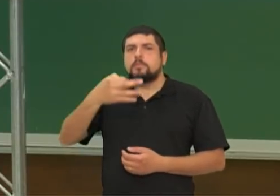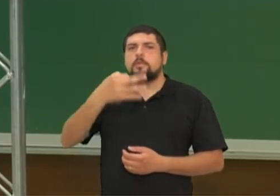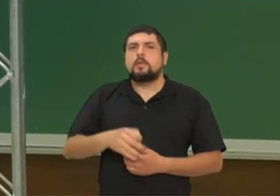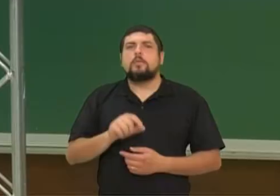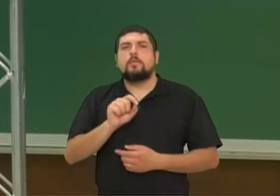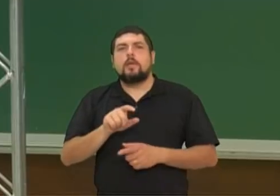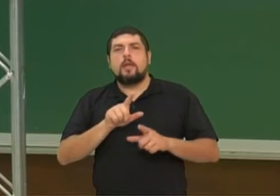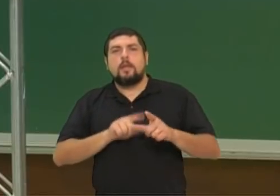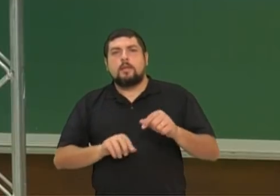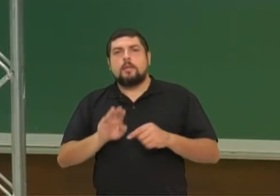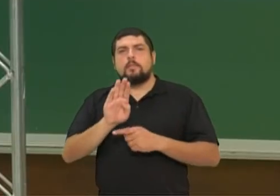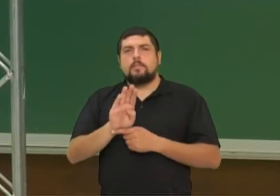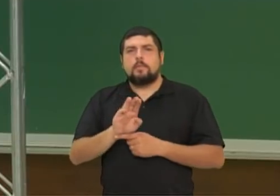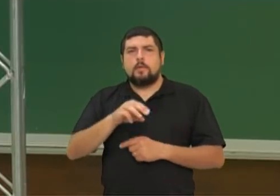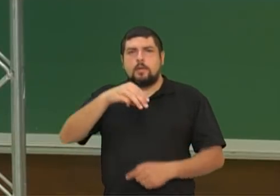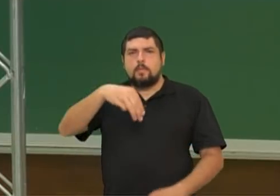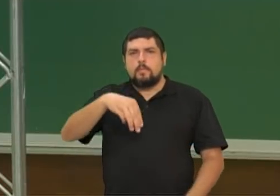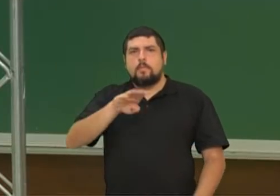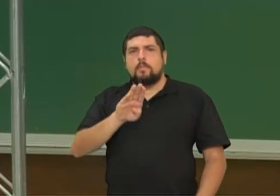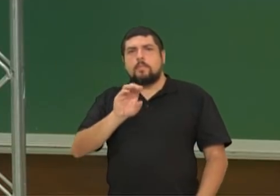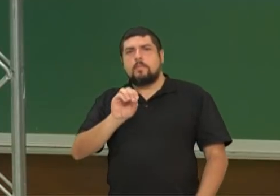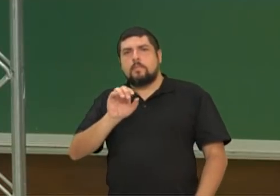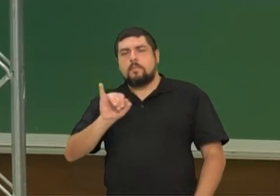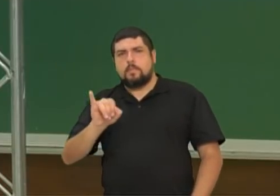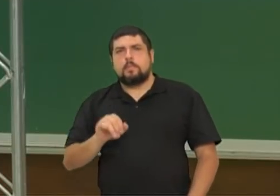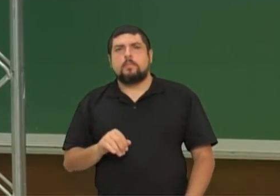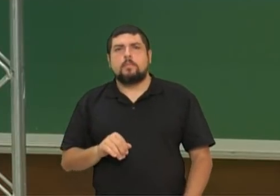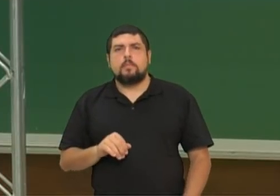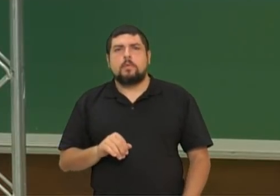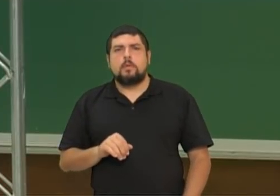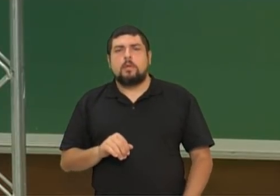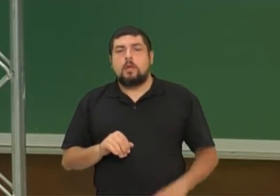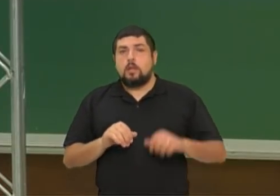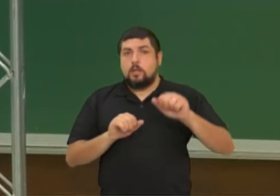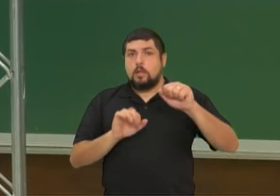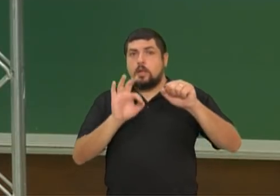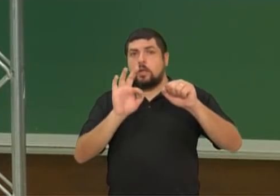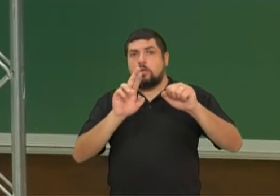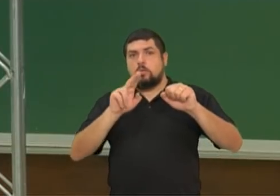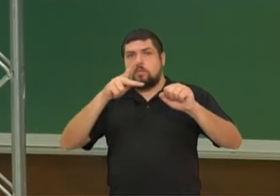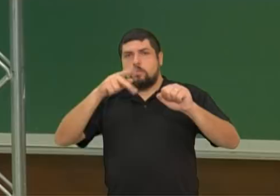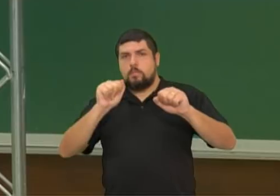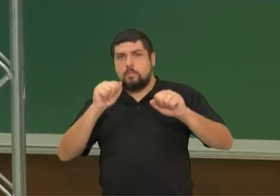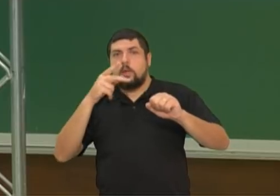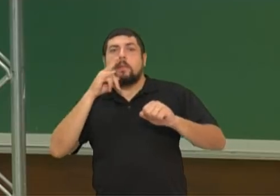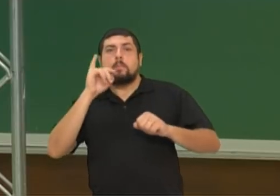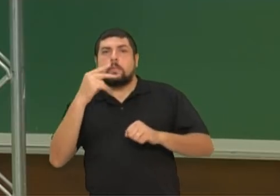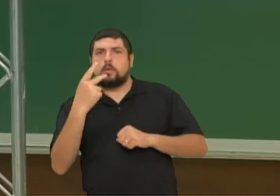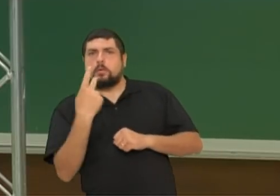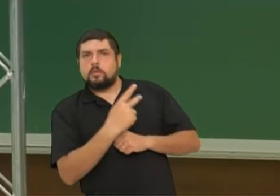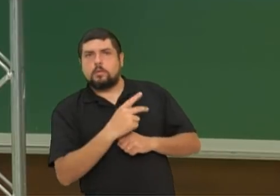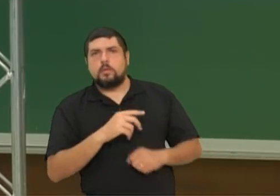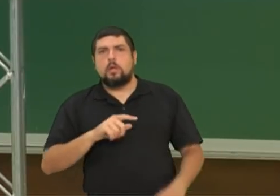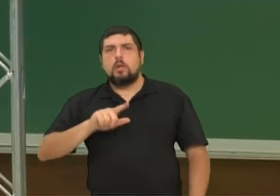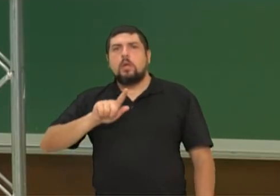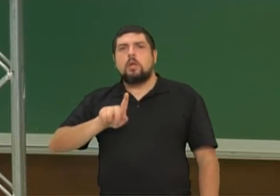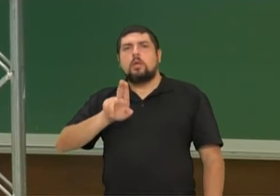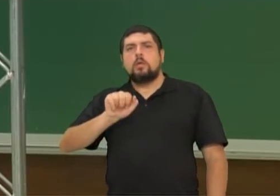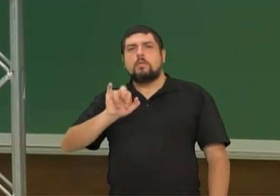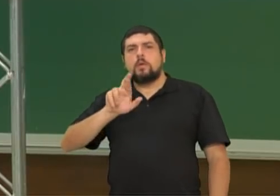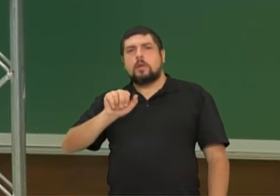letra B, Boi. Tupã era o pai do Boi, também considerado deus do trovão, e Guairacá é um